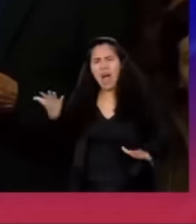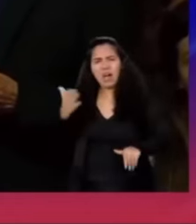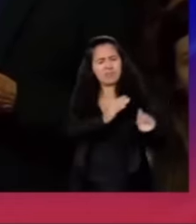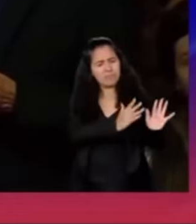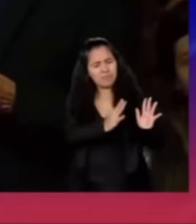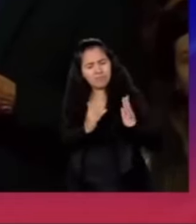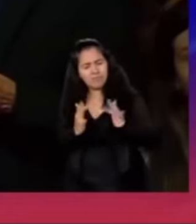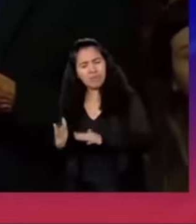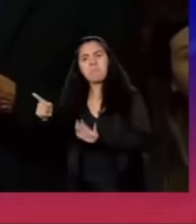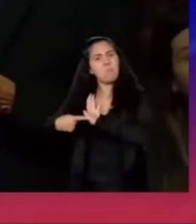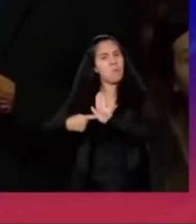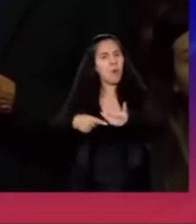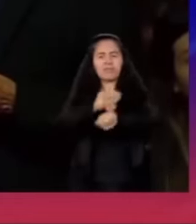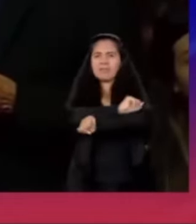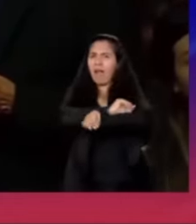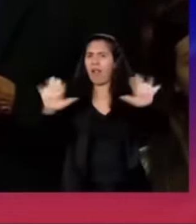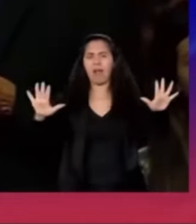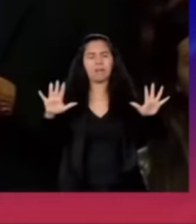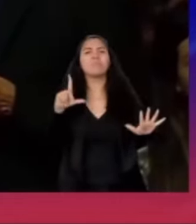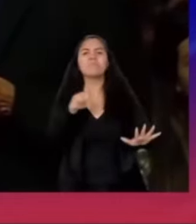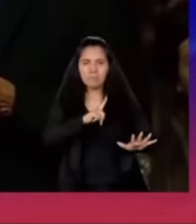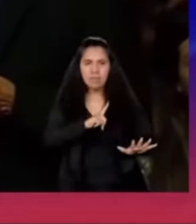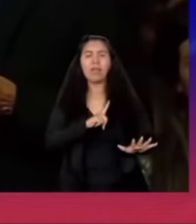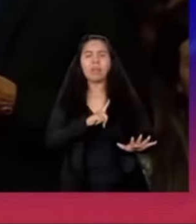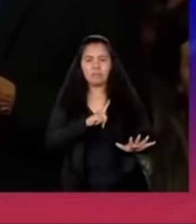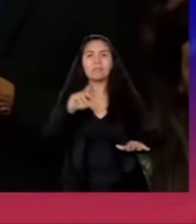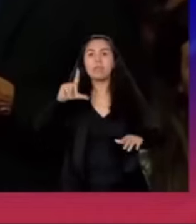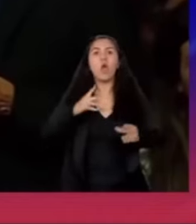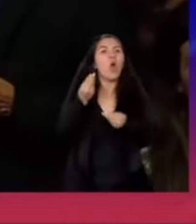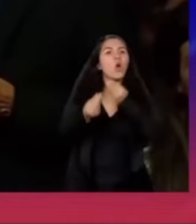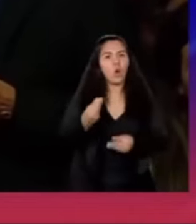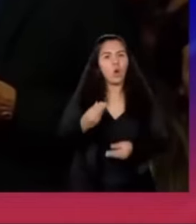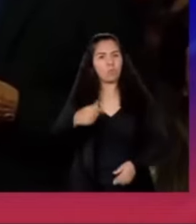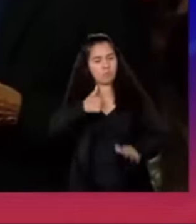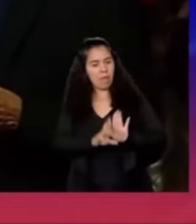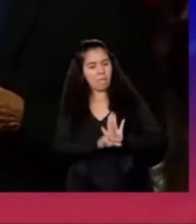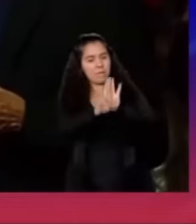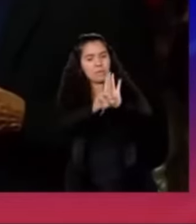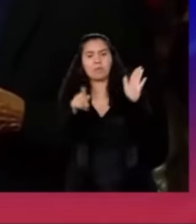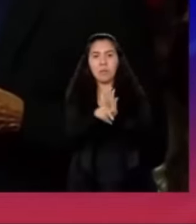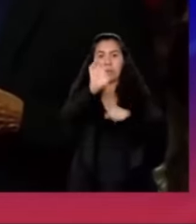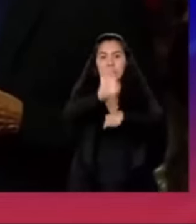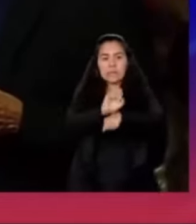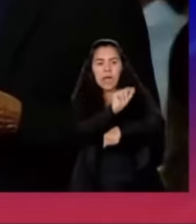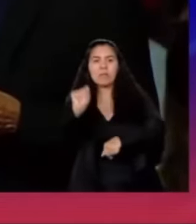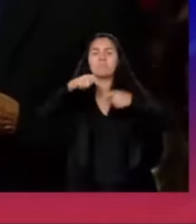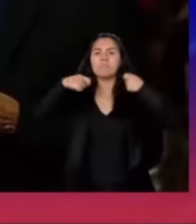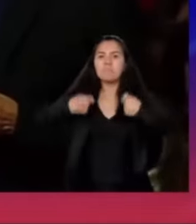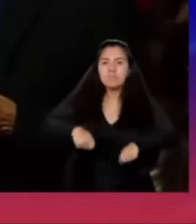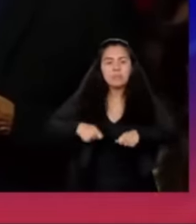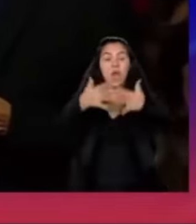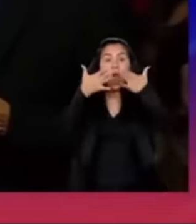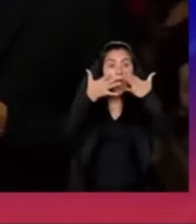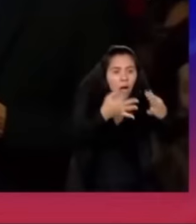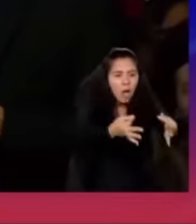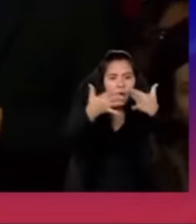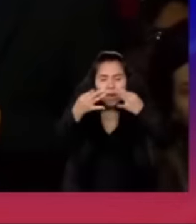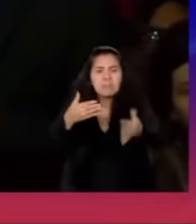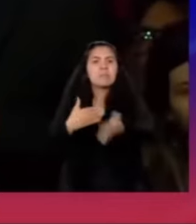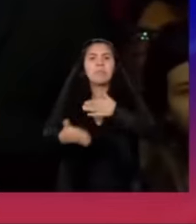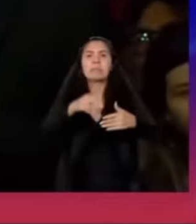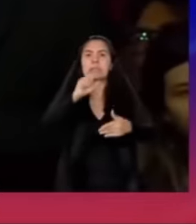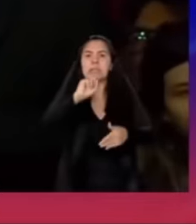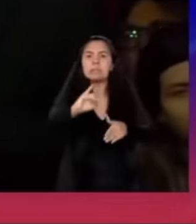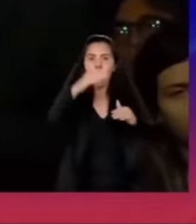dado demonstração clara de como um estadista deve conduzir um país, olhando para todos, independente de concordar ou